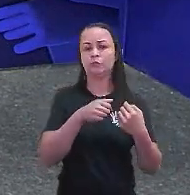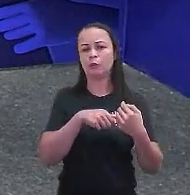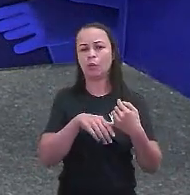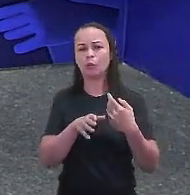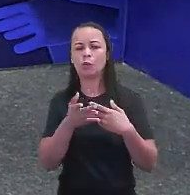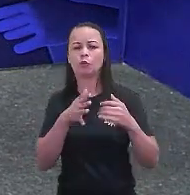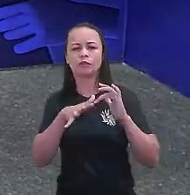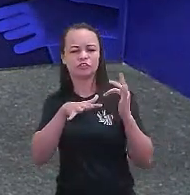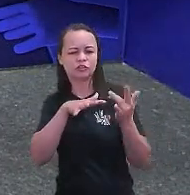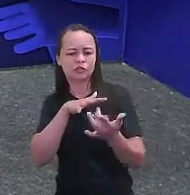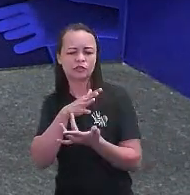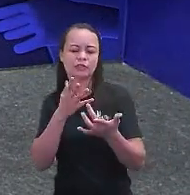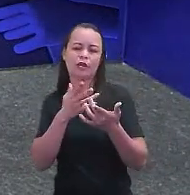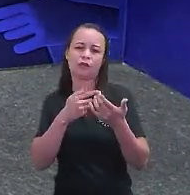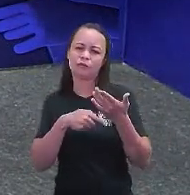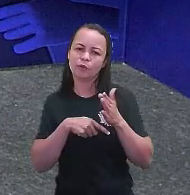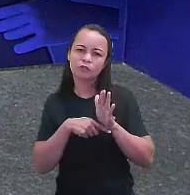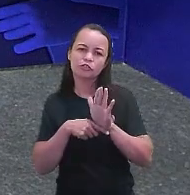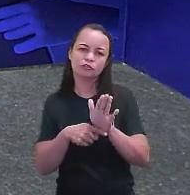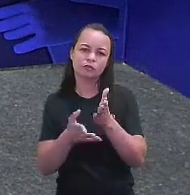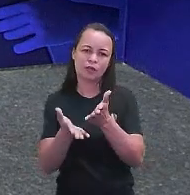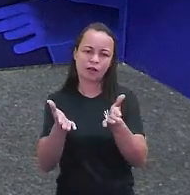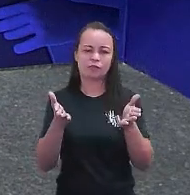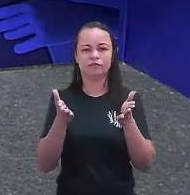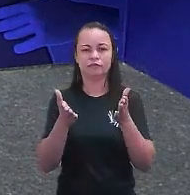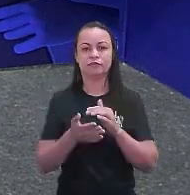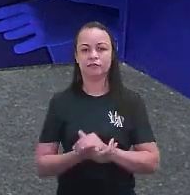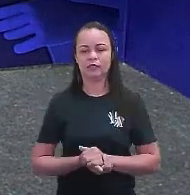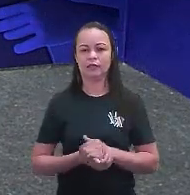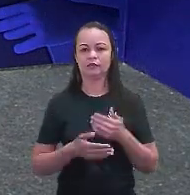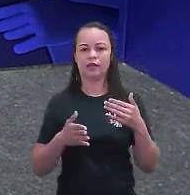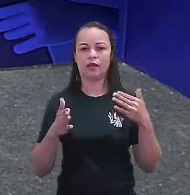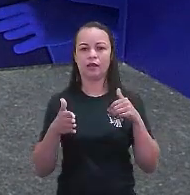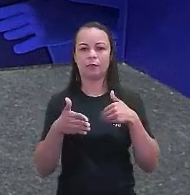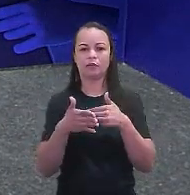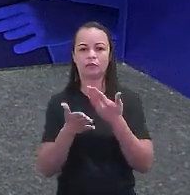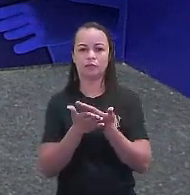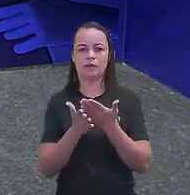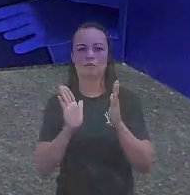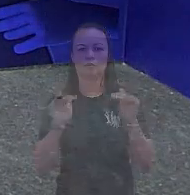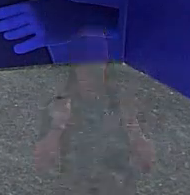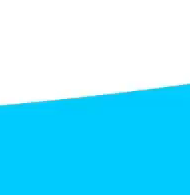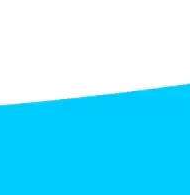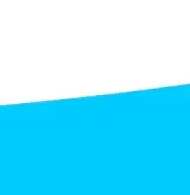pois eu estou à disposição para ajudá-los a tirar todas as dúvidas. Até a próxima aula!